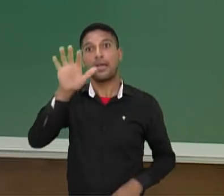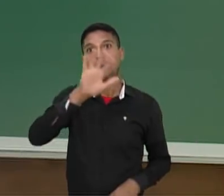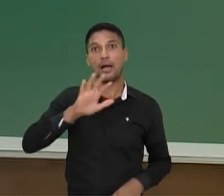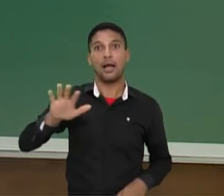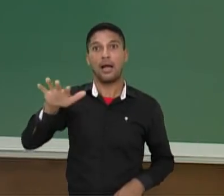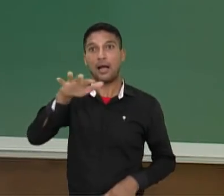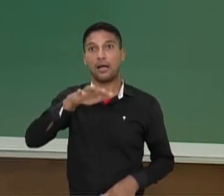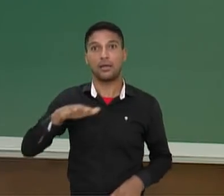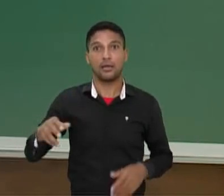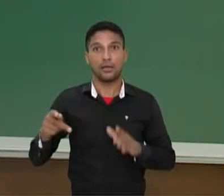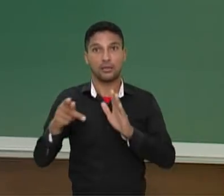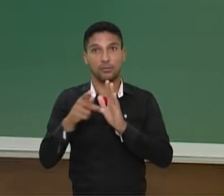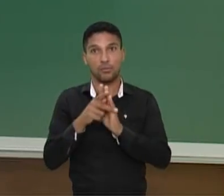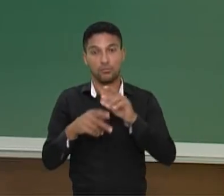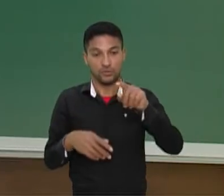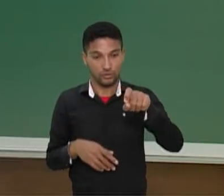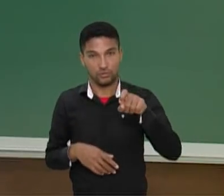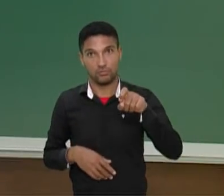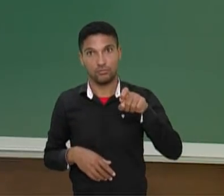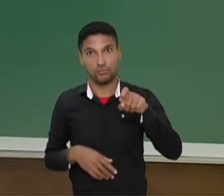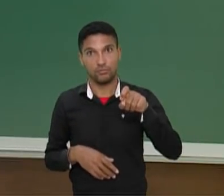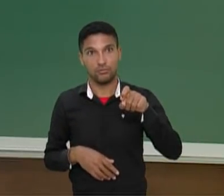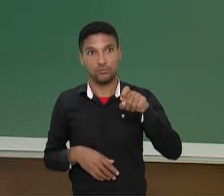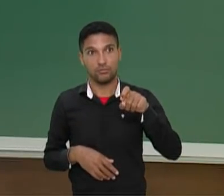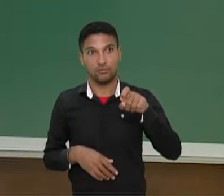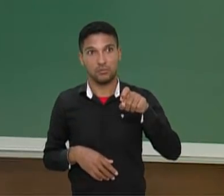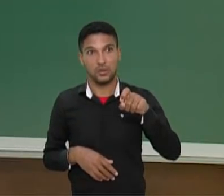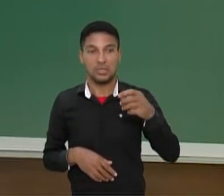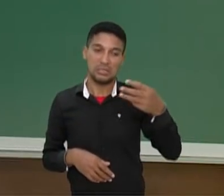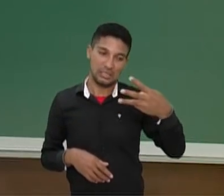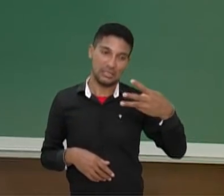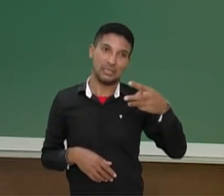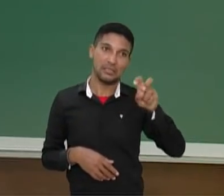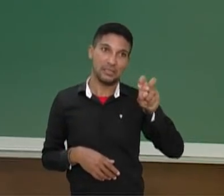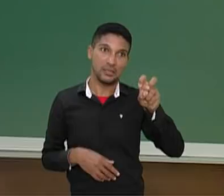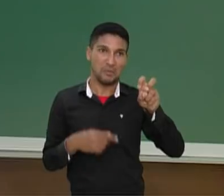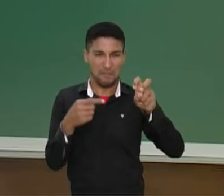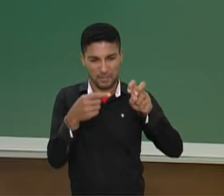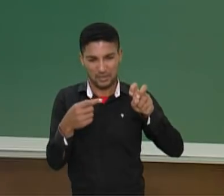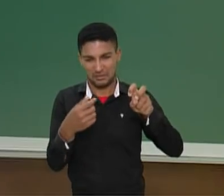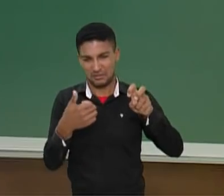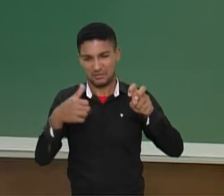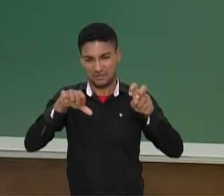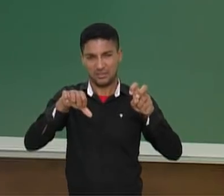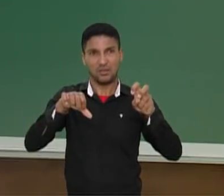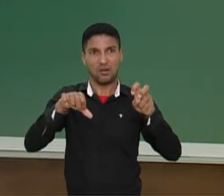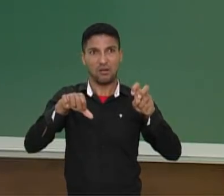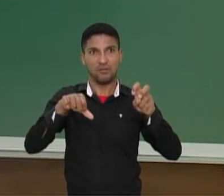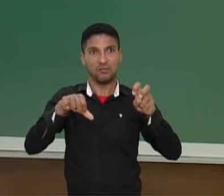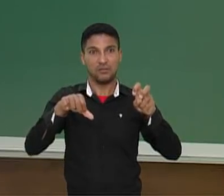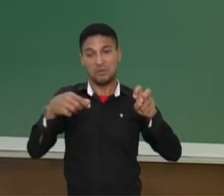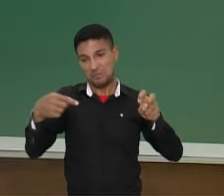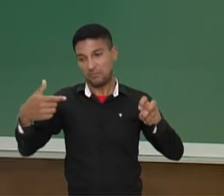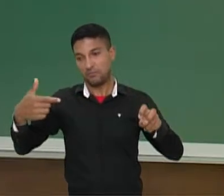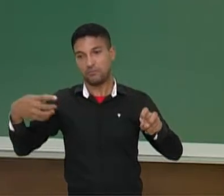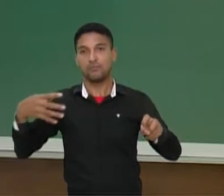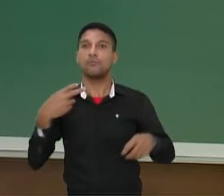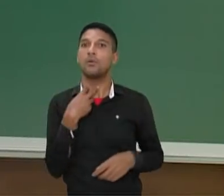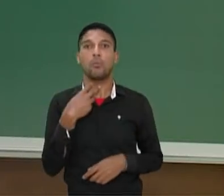x. Lembrando, não posso fazer 35 menos 19 e o resultado menos